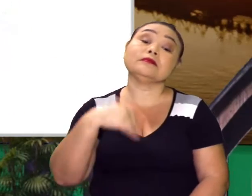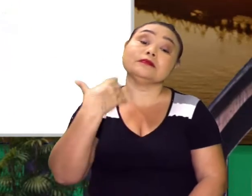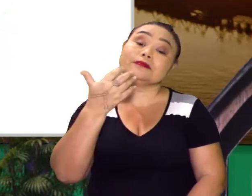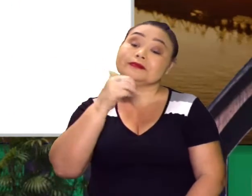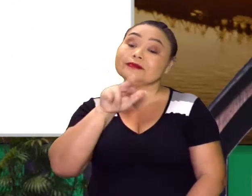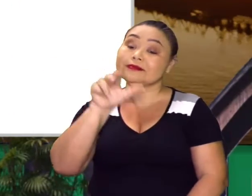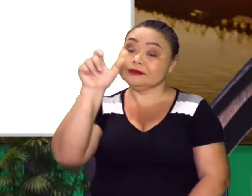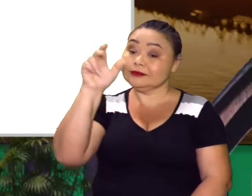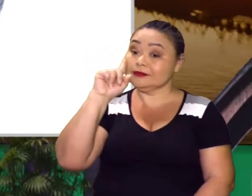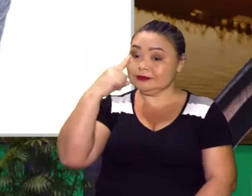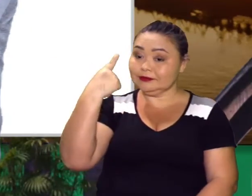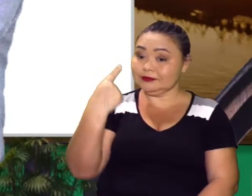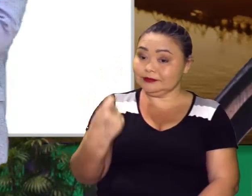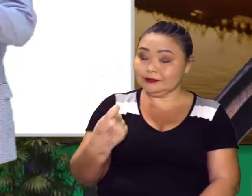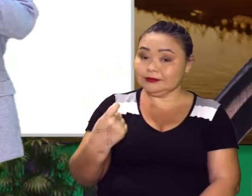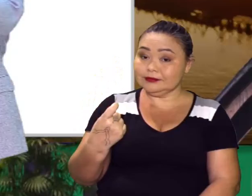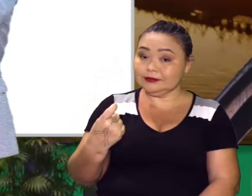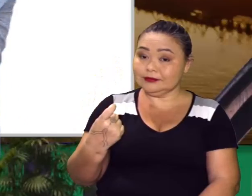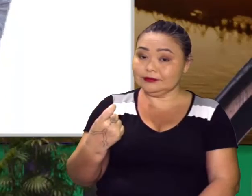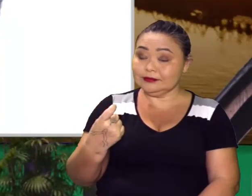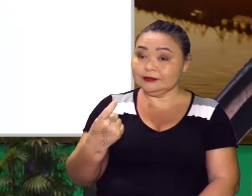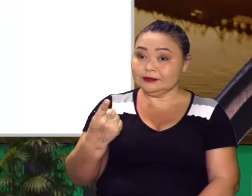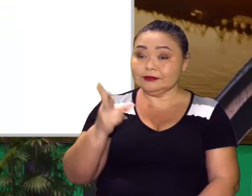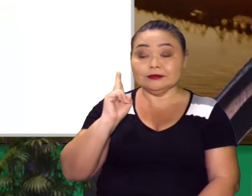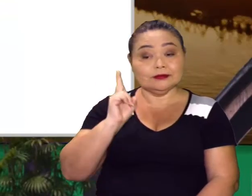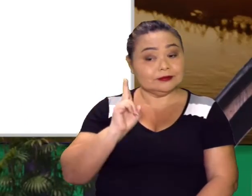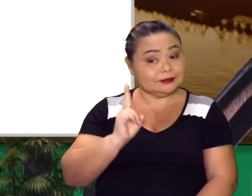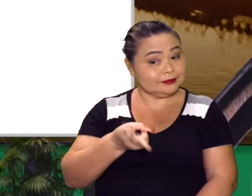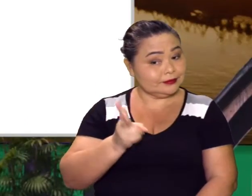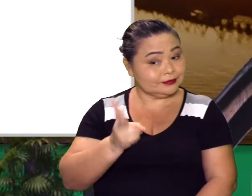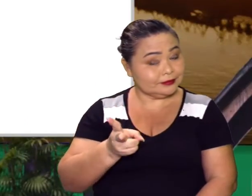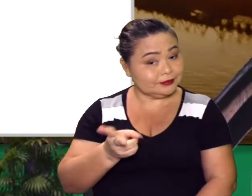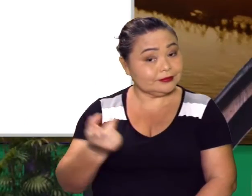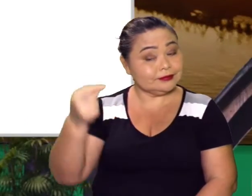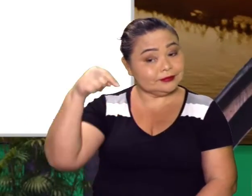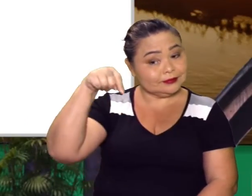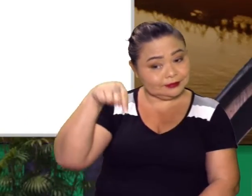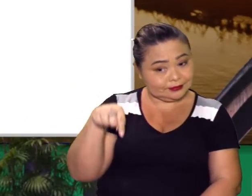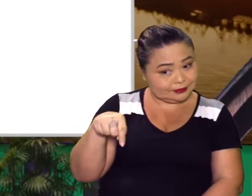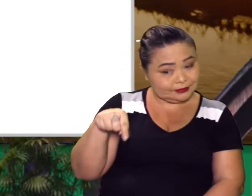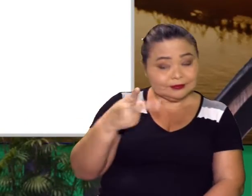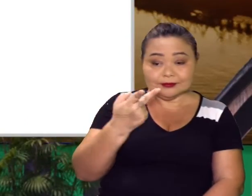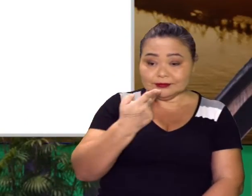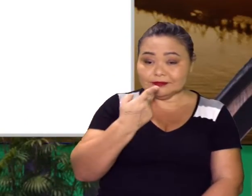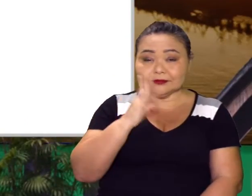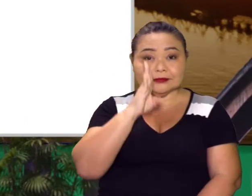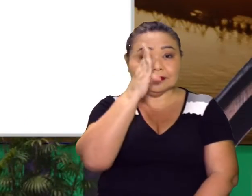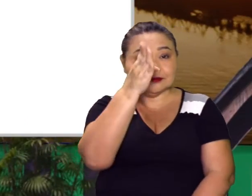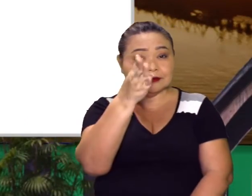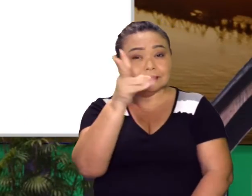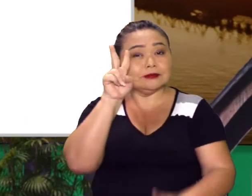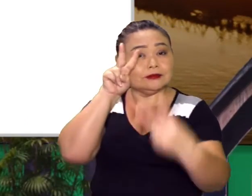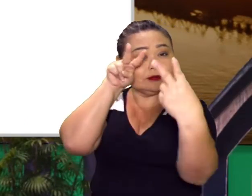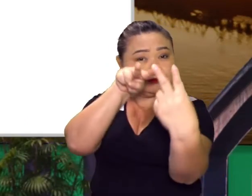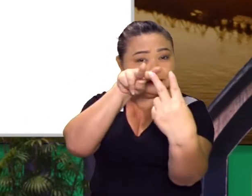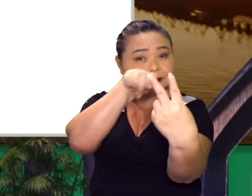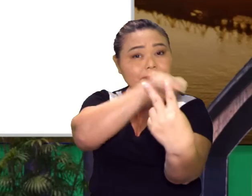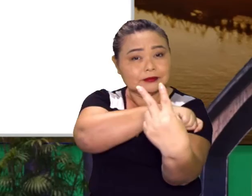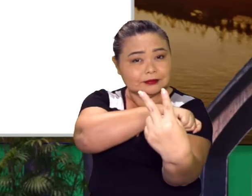Carlinhos, interessante que a gente sempre volta aqui para falar diretamente olhando para o